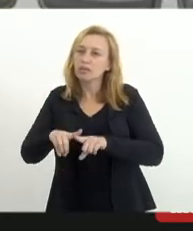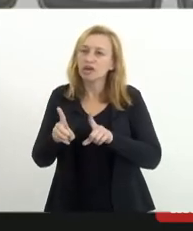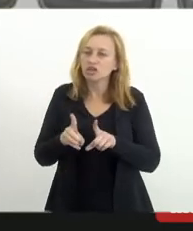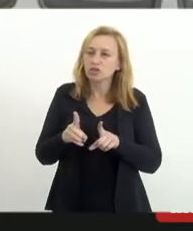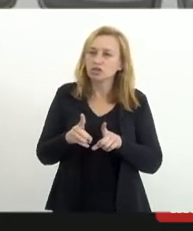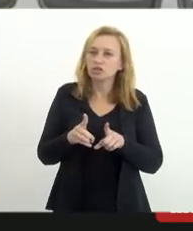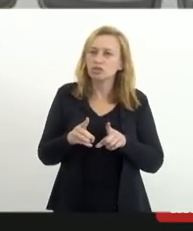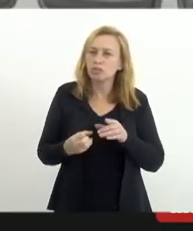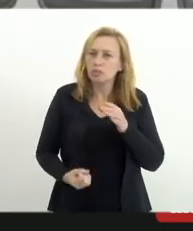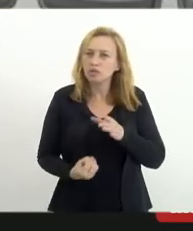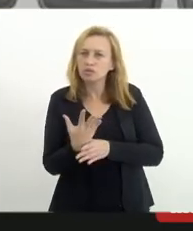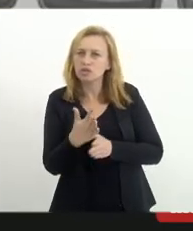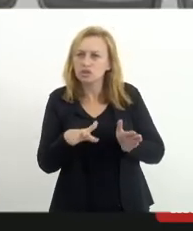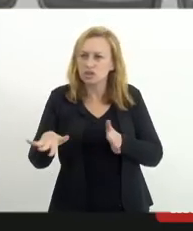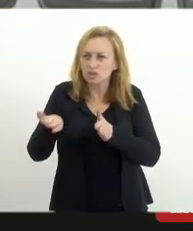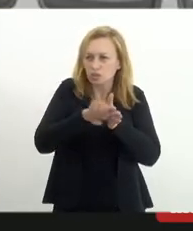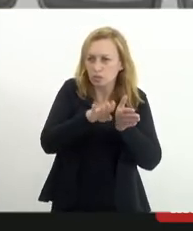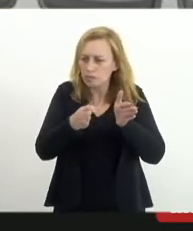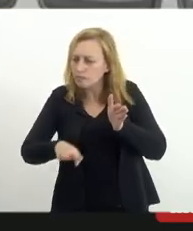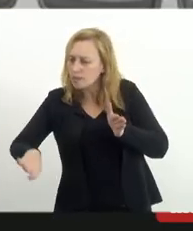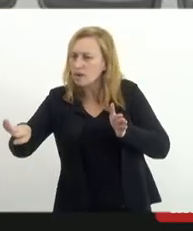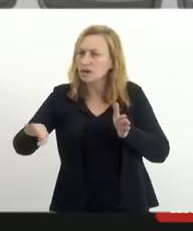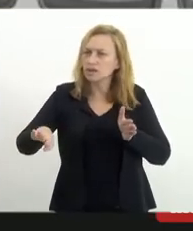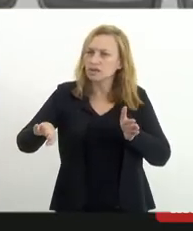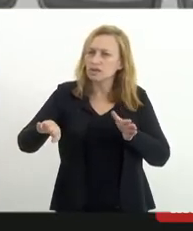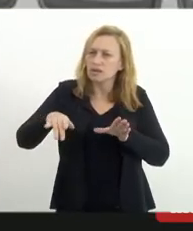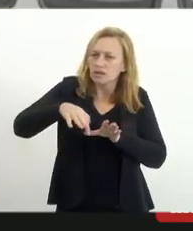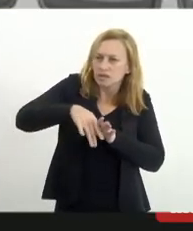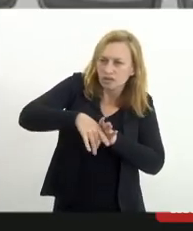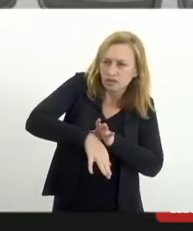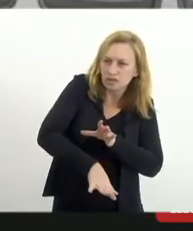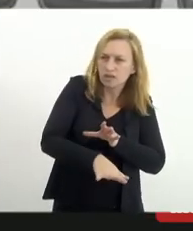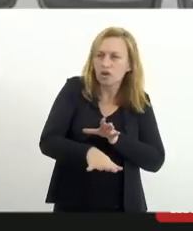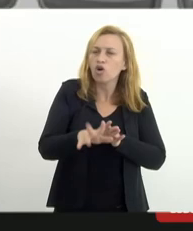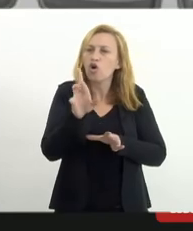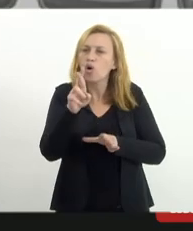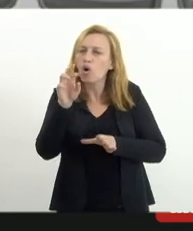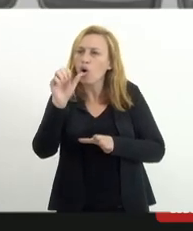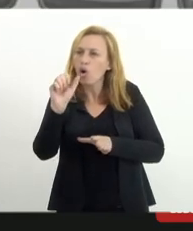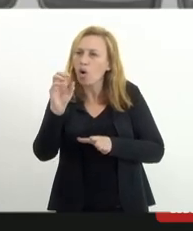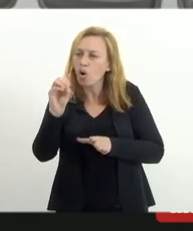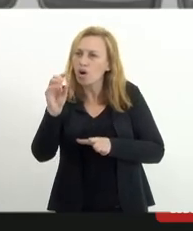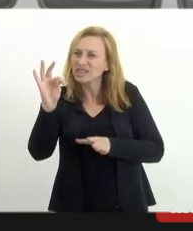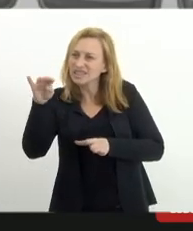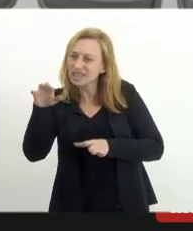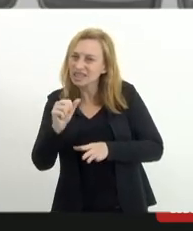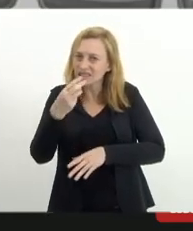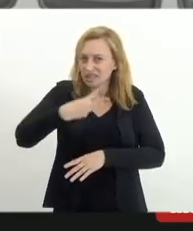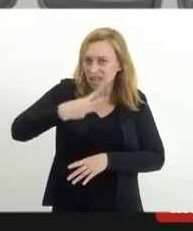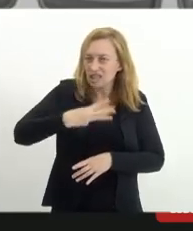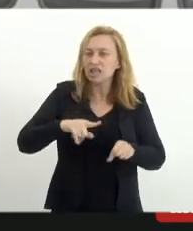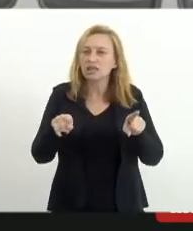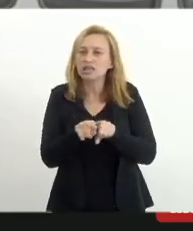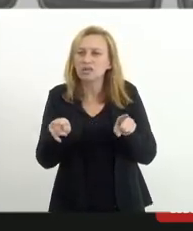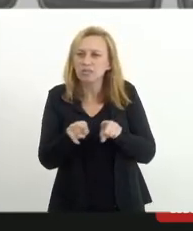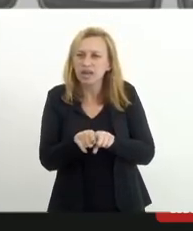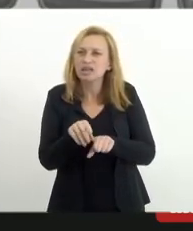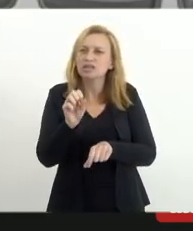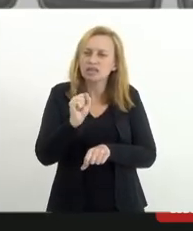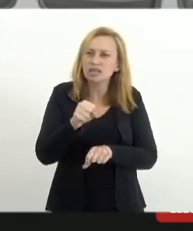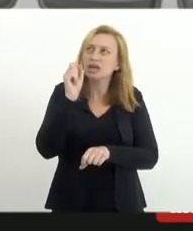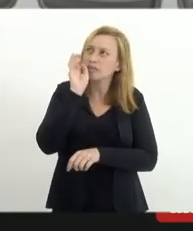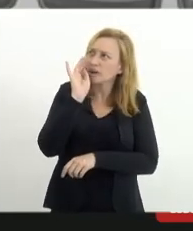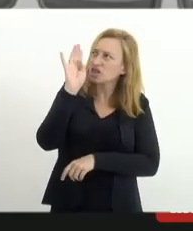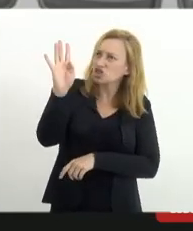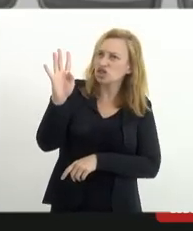marítimas, decorrente aí do escoamento pela chamada Rota 3. Também se